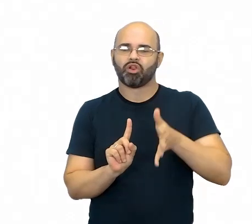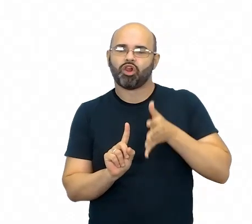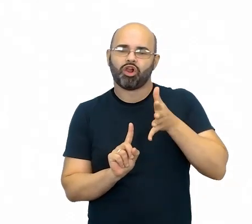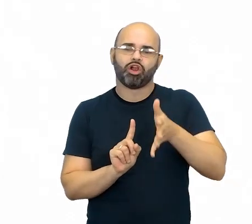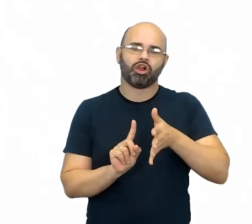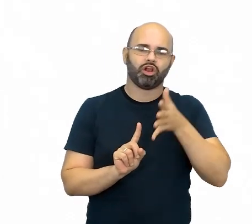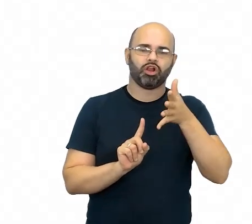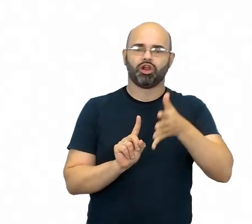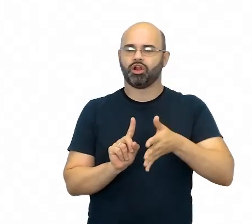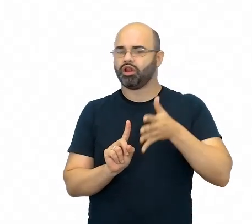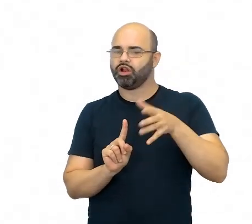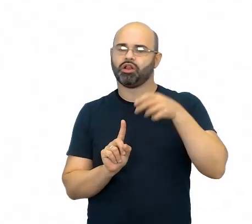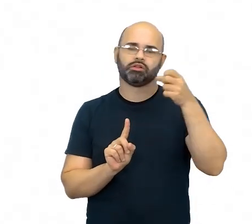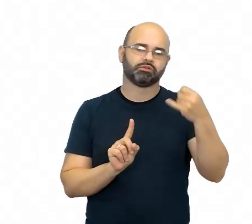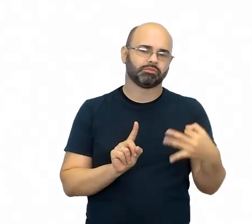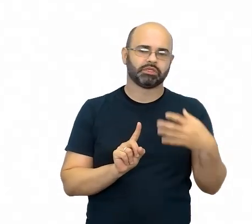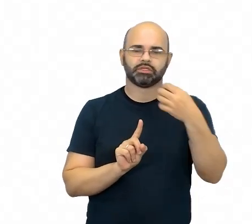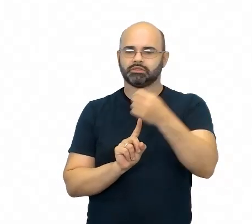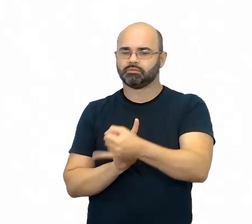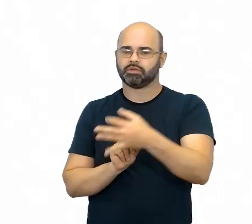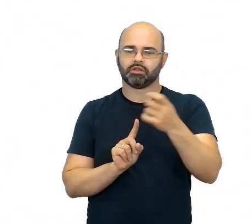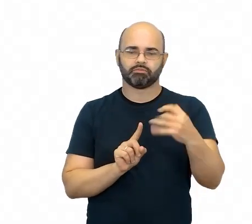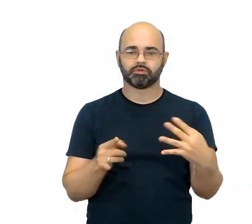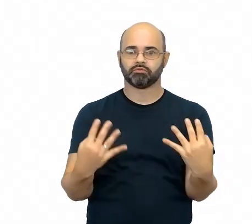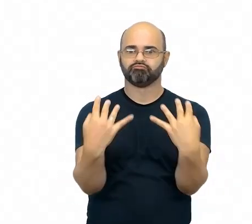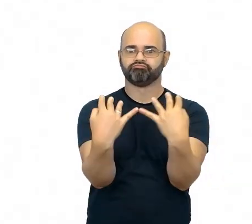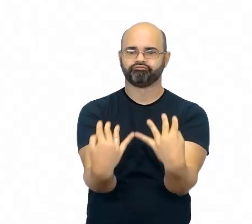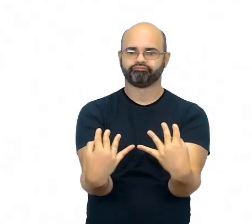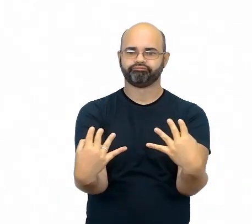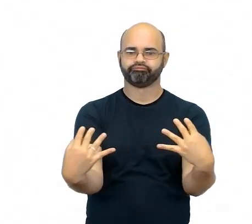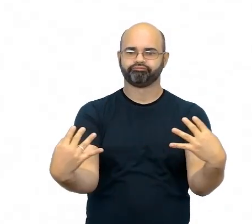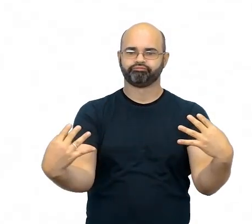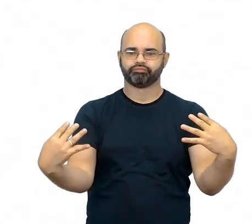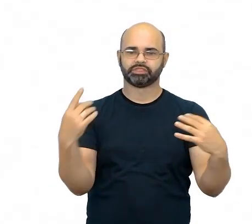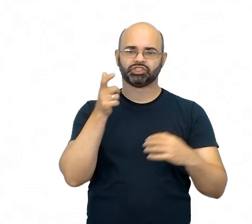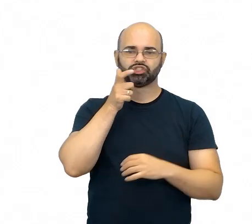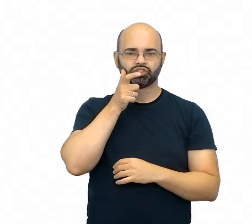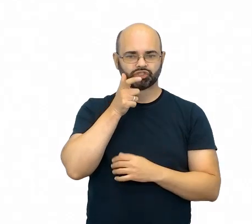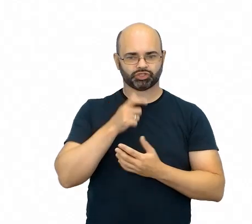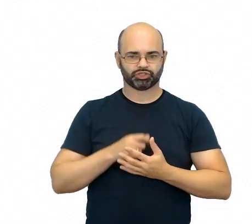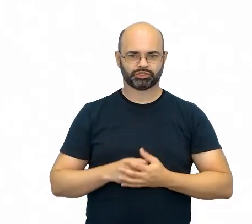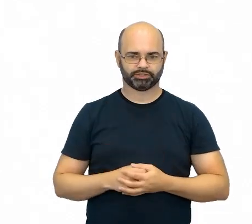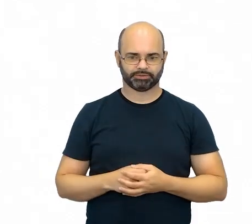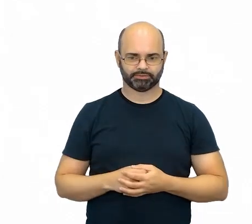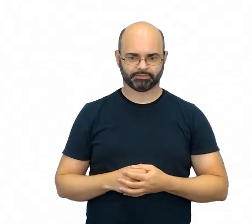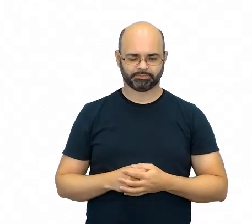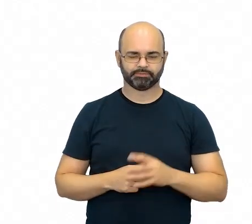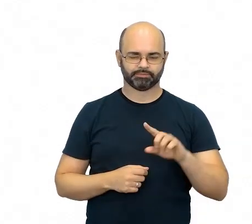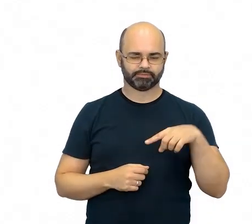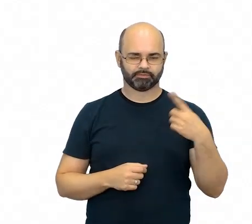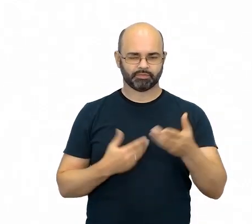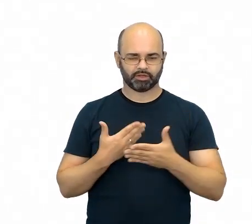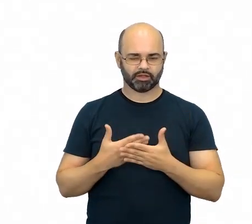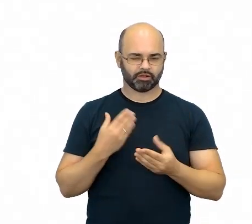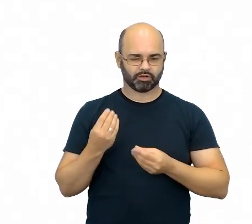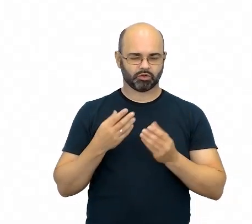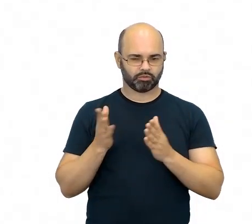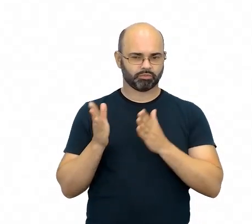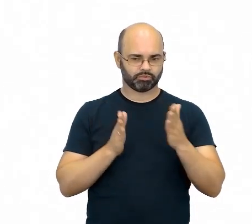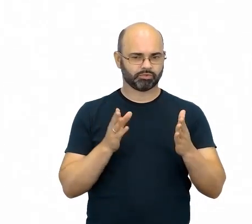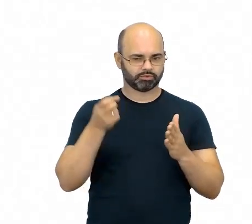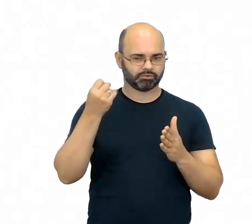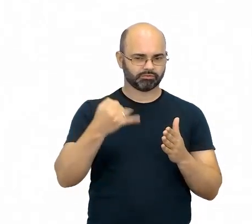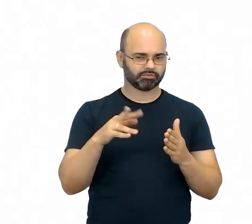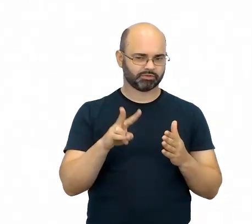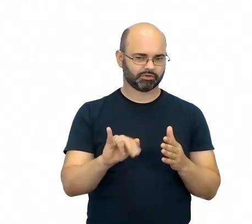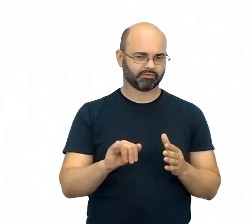os argumentos. Discutiremos essa aula no segundo momento aqui da nossa transmissão.